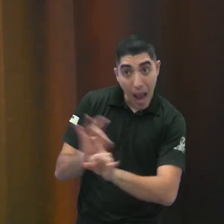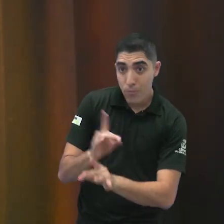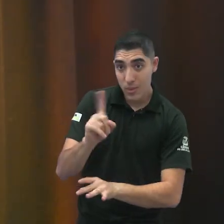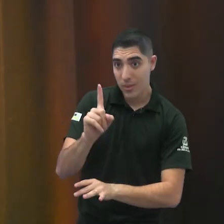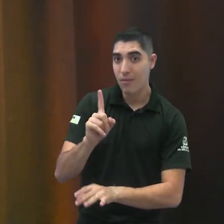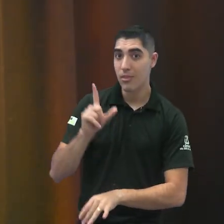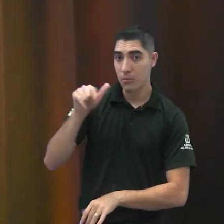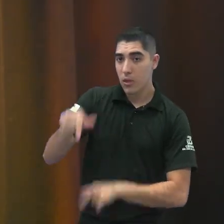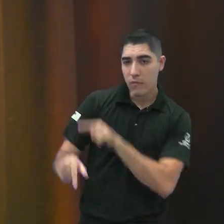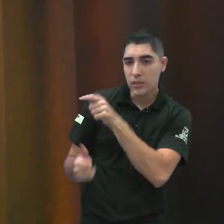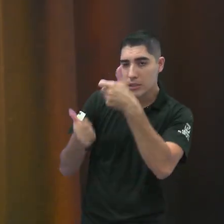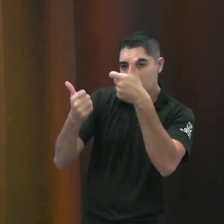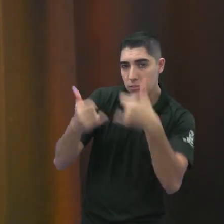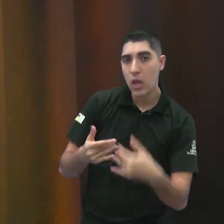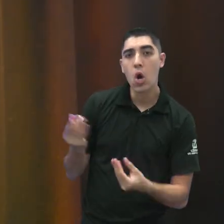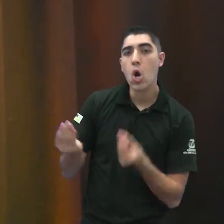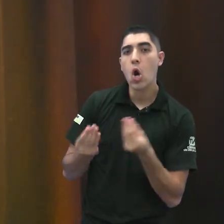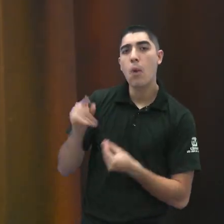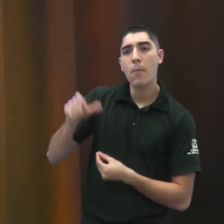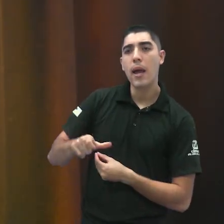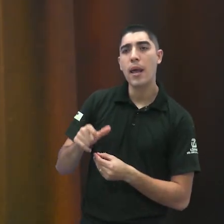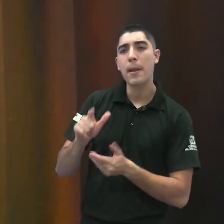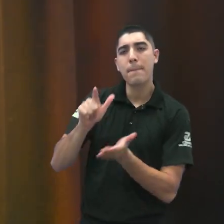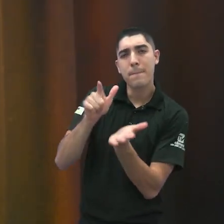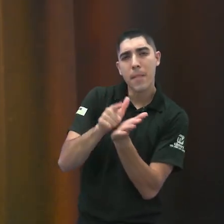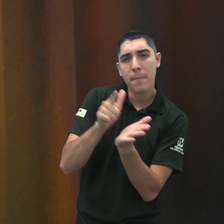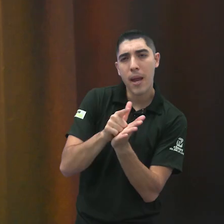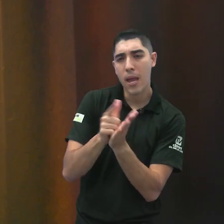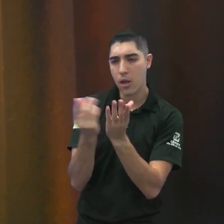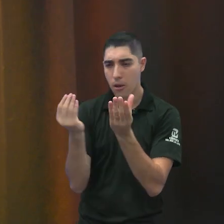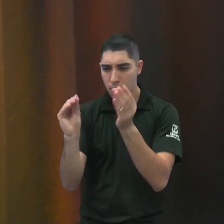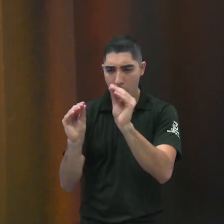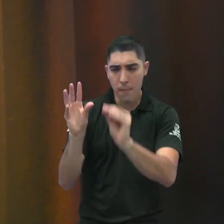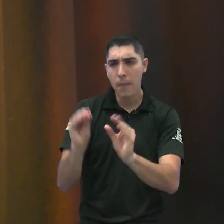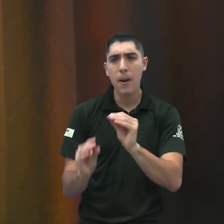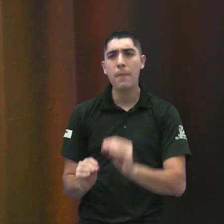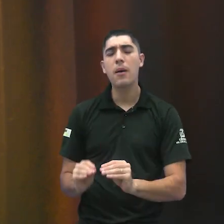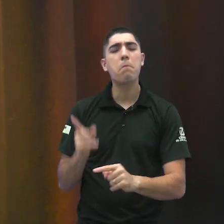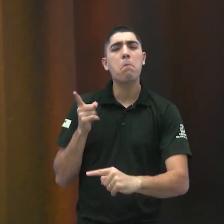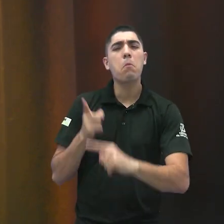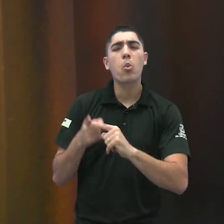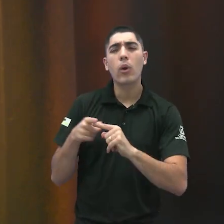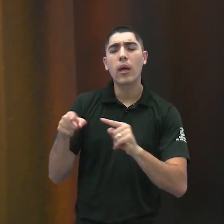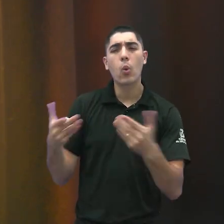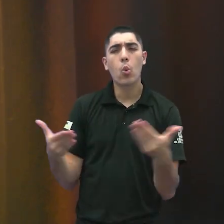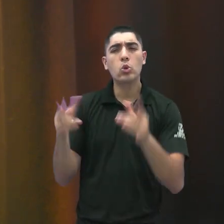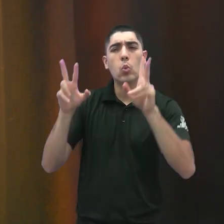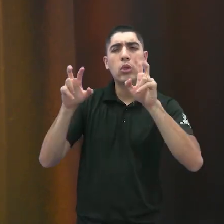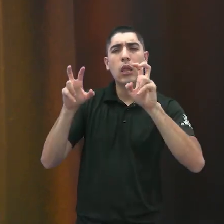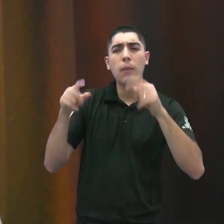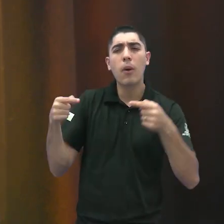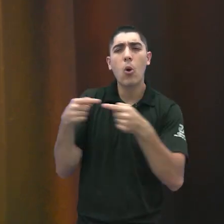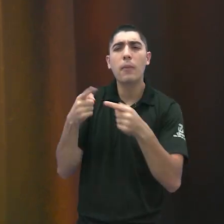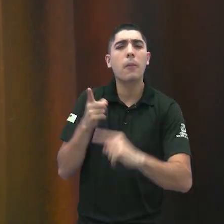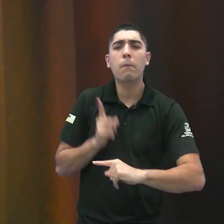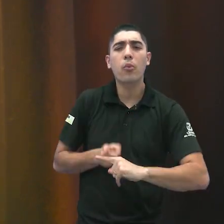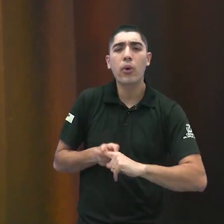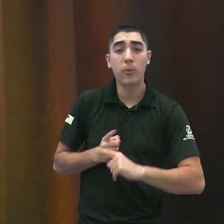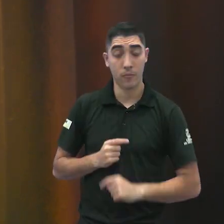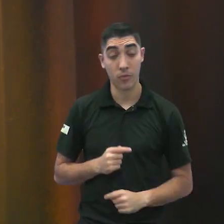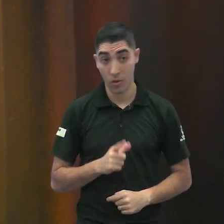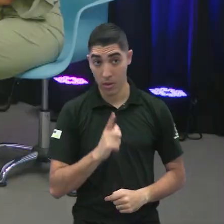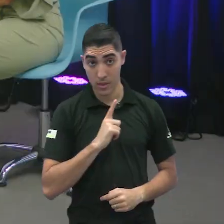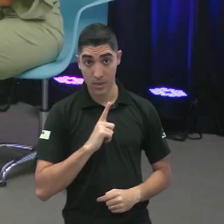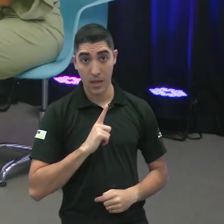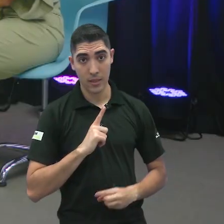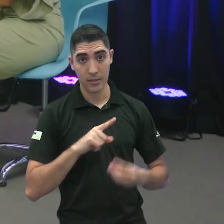tá? Mas ela vai comentar pra gente como que a obra dela de empapelamento faz essa comunicação sobre o nosso tema de hoje, né? Sobre o corpo.